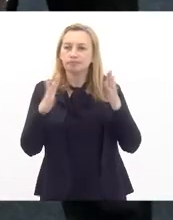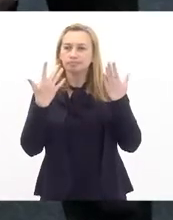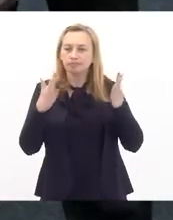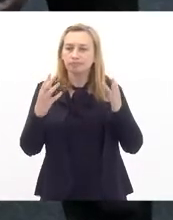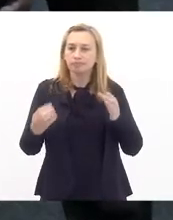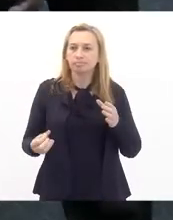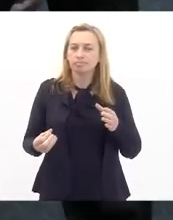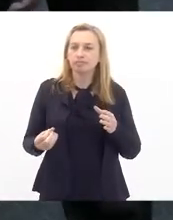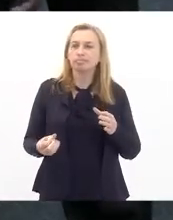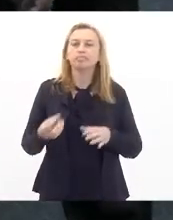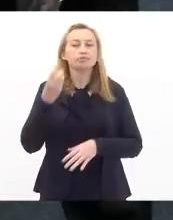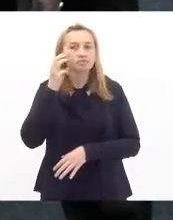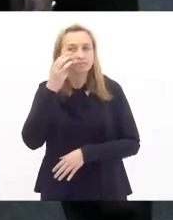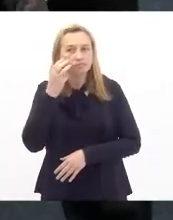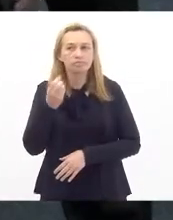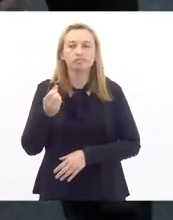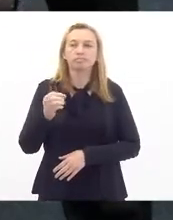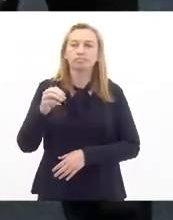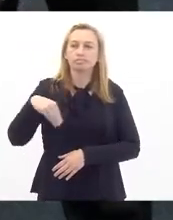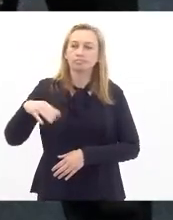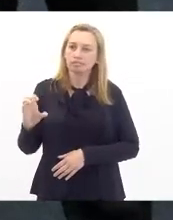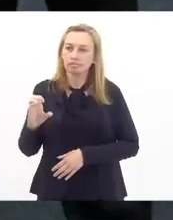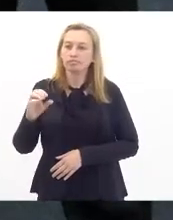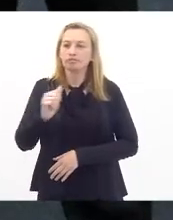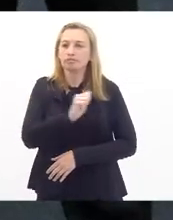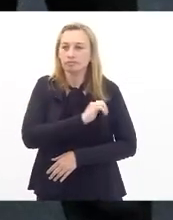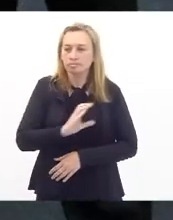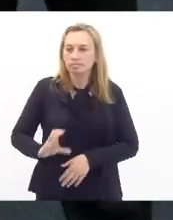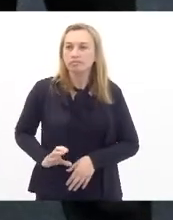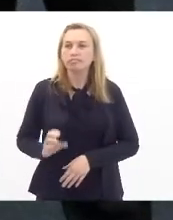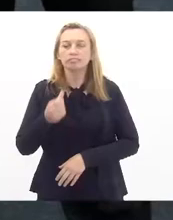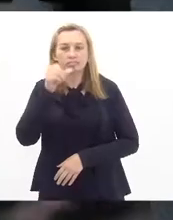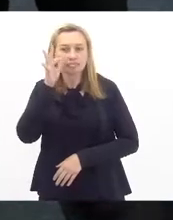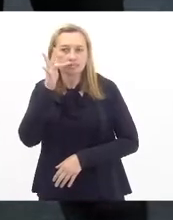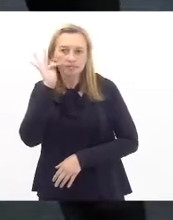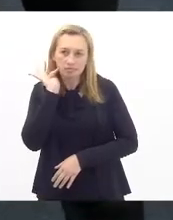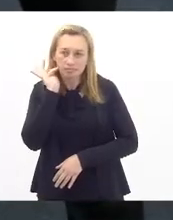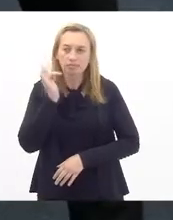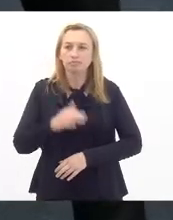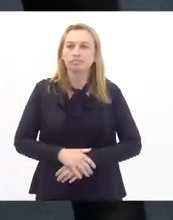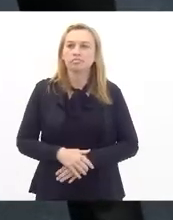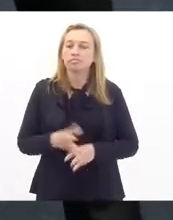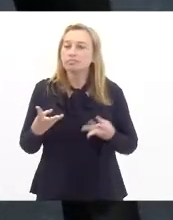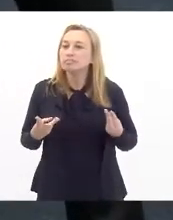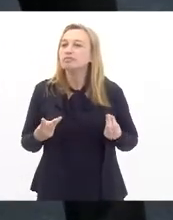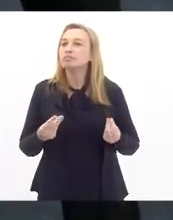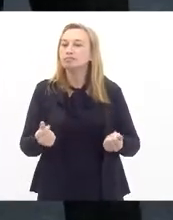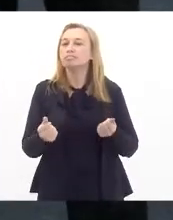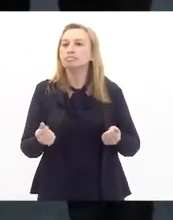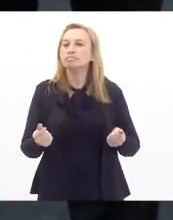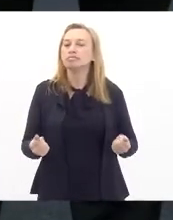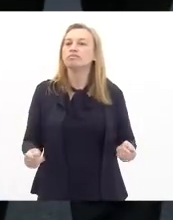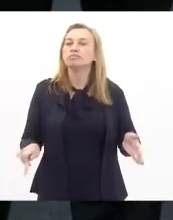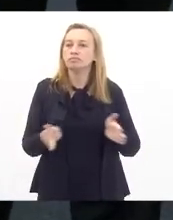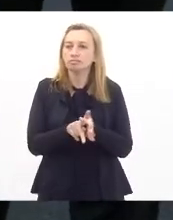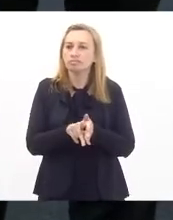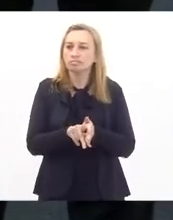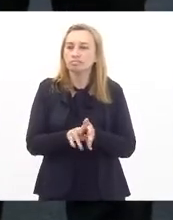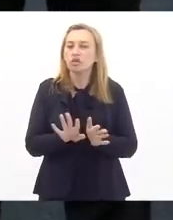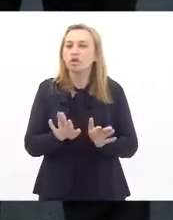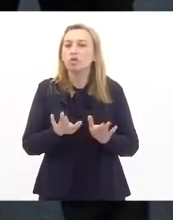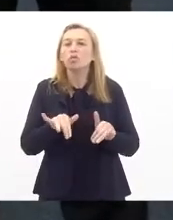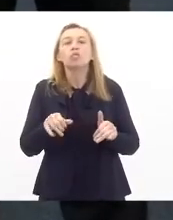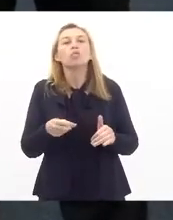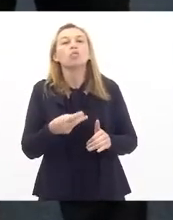da né os autores waldeck Carlos minc siciliano e Flávio pela sensibilidade do projeto e o